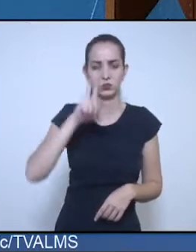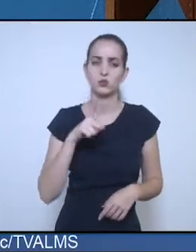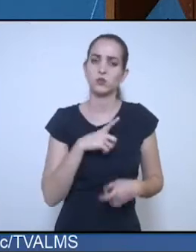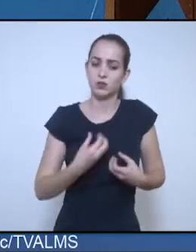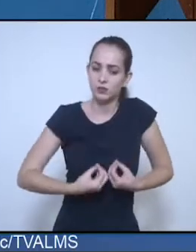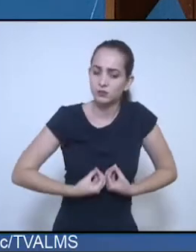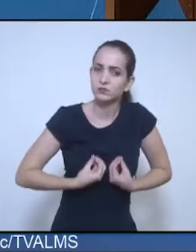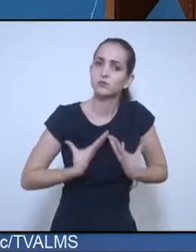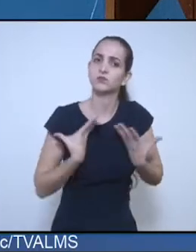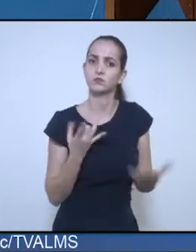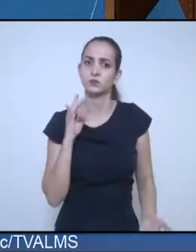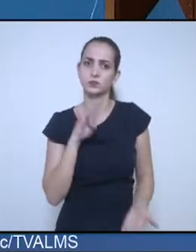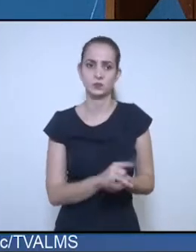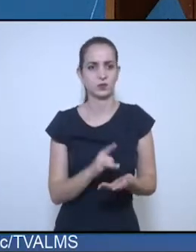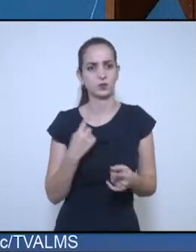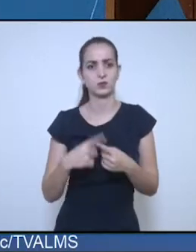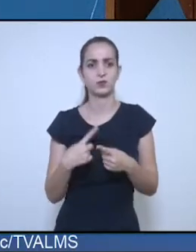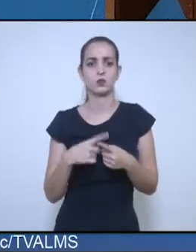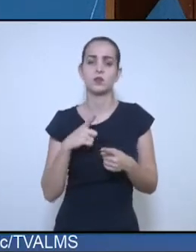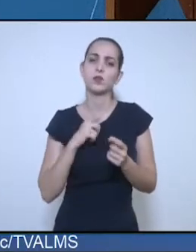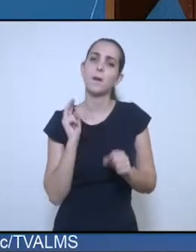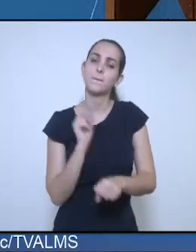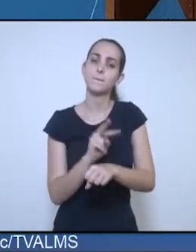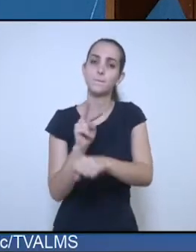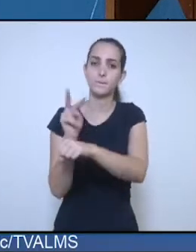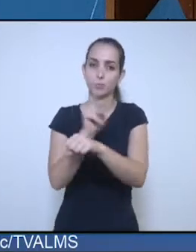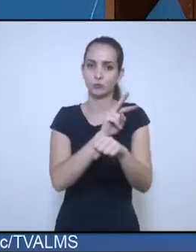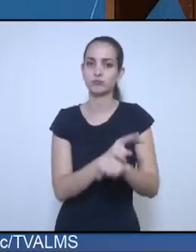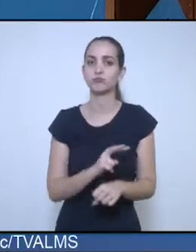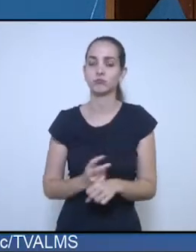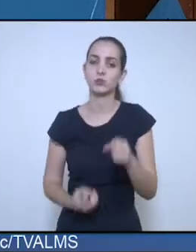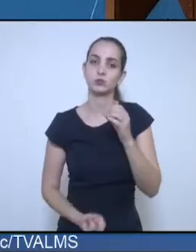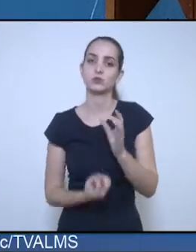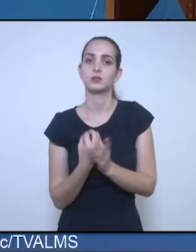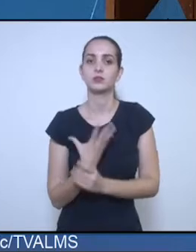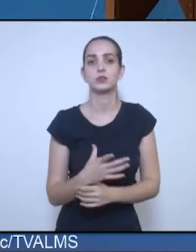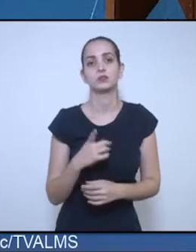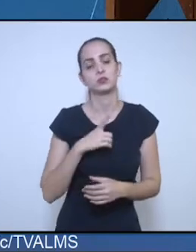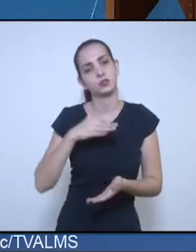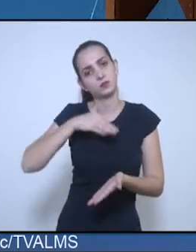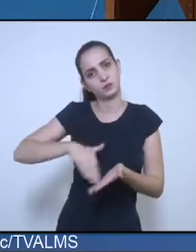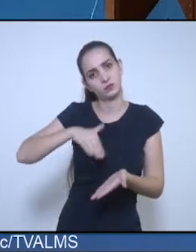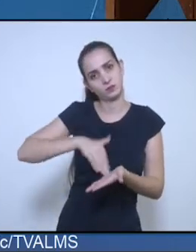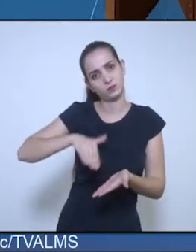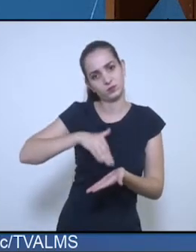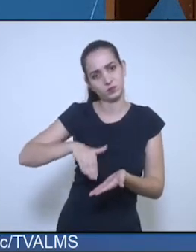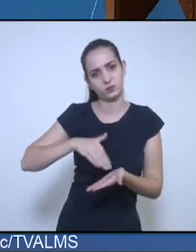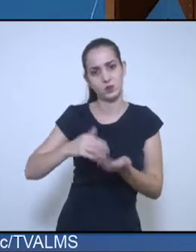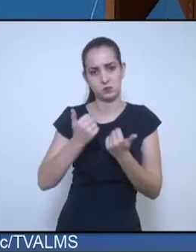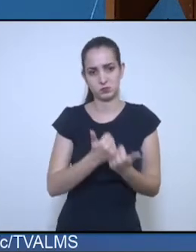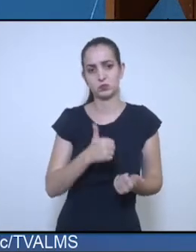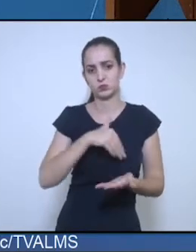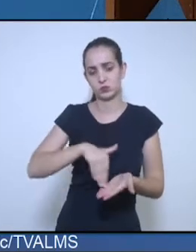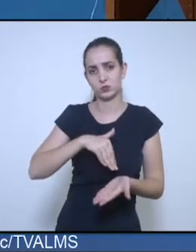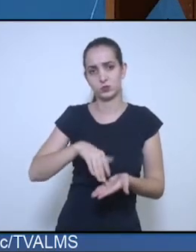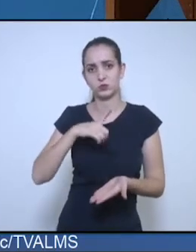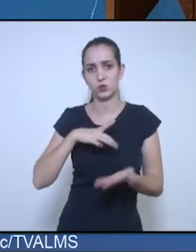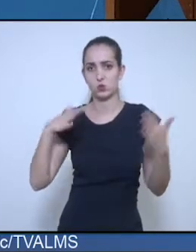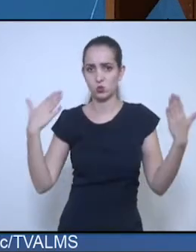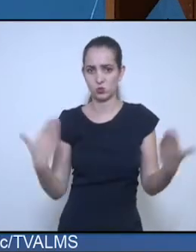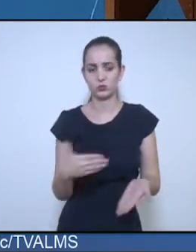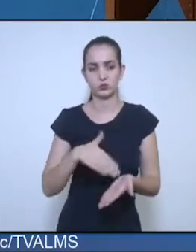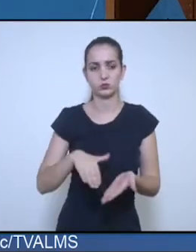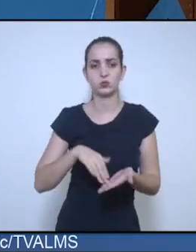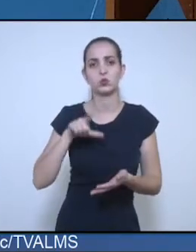expressam exatamente pela rede de proteção que está sendo criada, pela subsecretaria que nós temos hoje no Estado, trabalhado